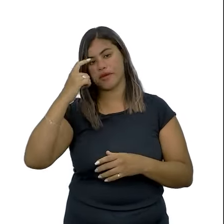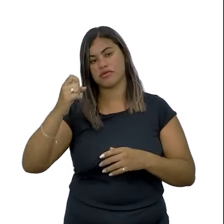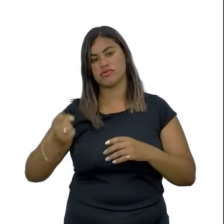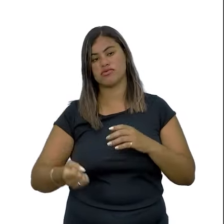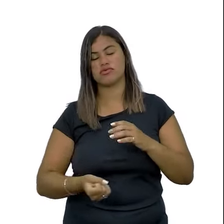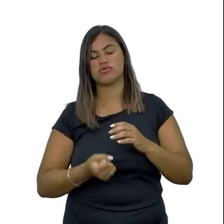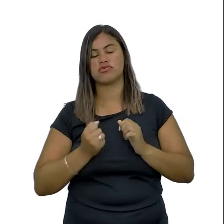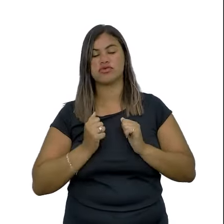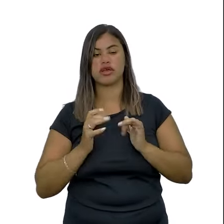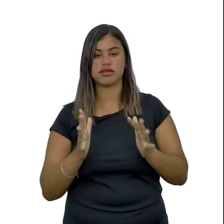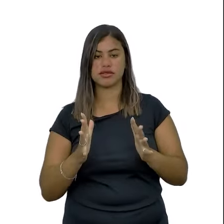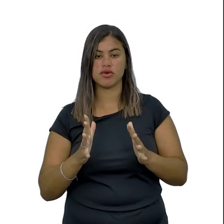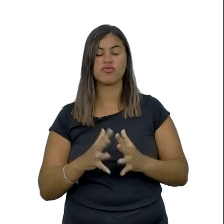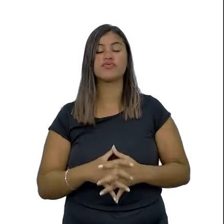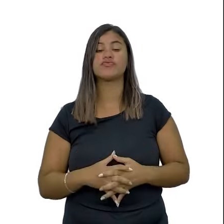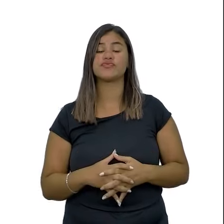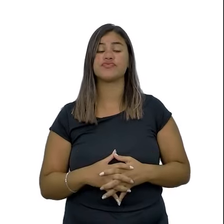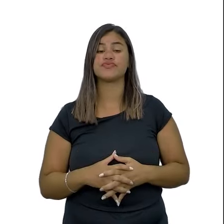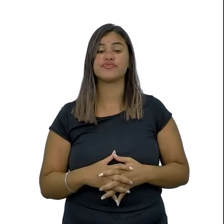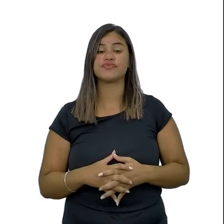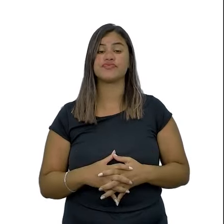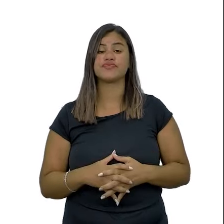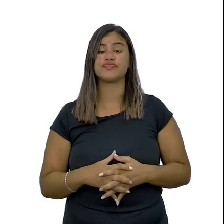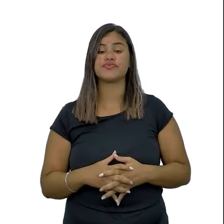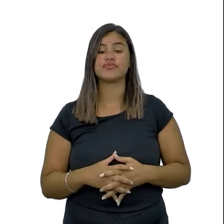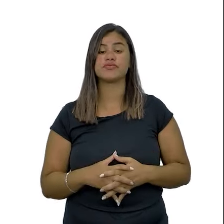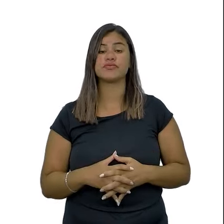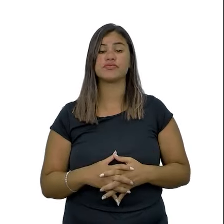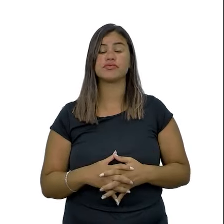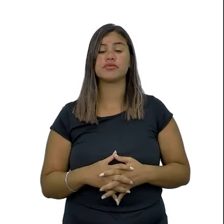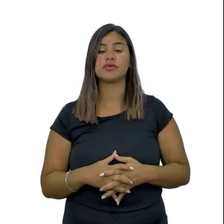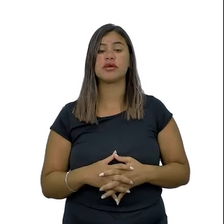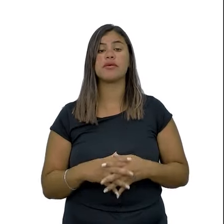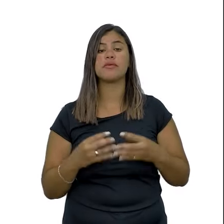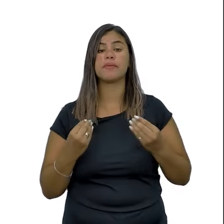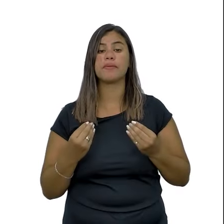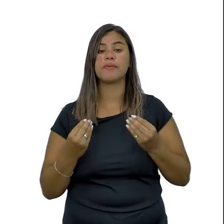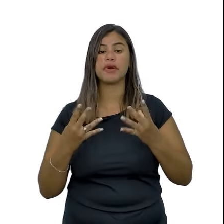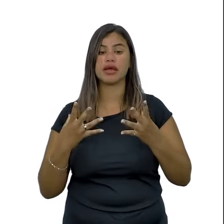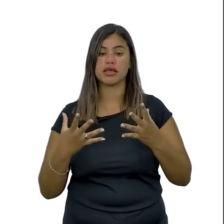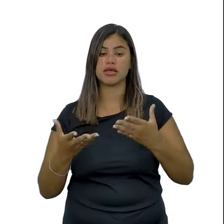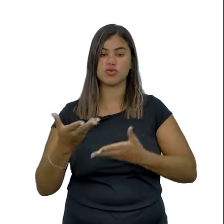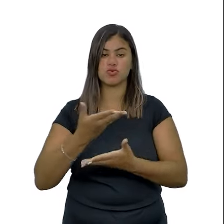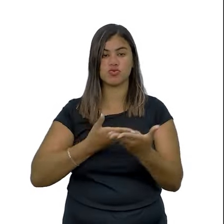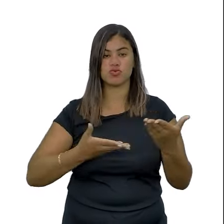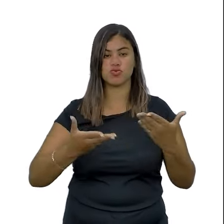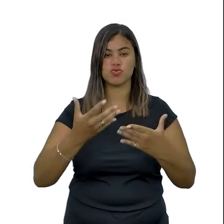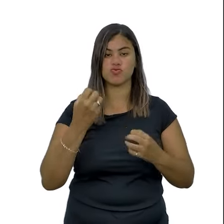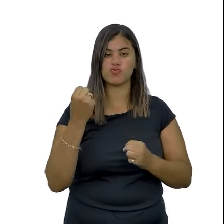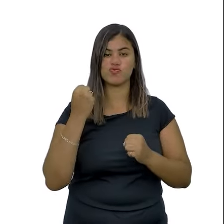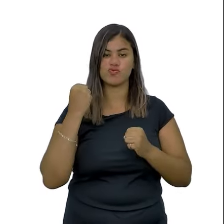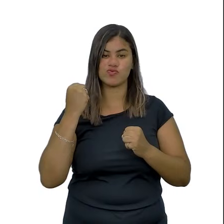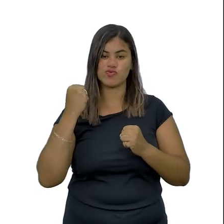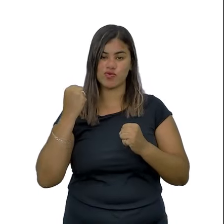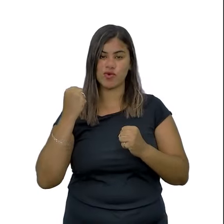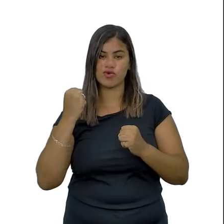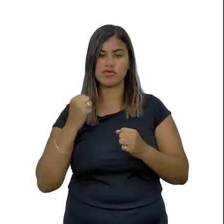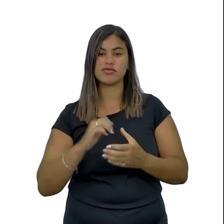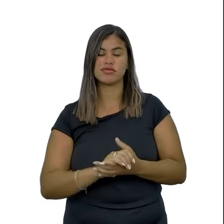ação, de forma a potencializar a socialização também de